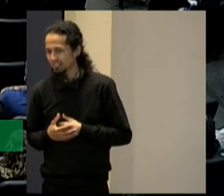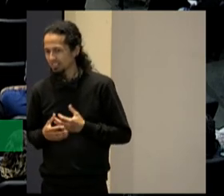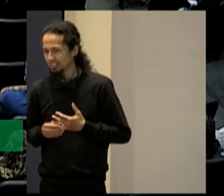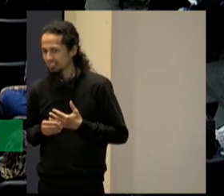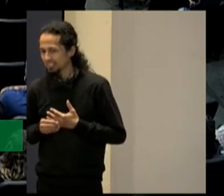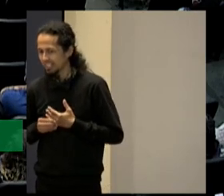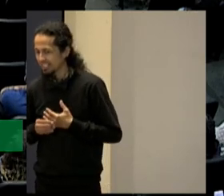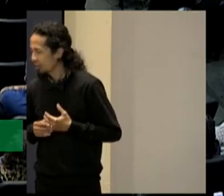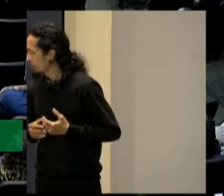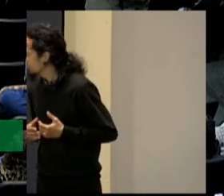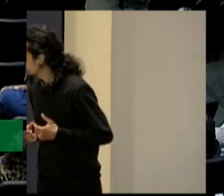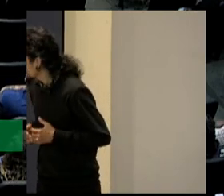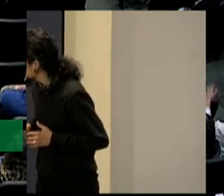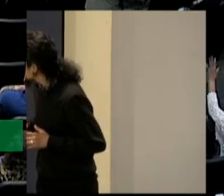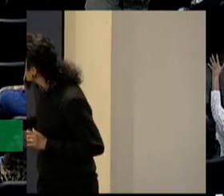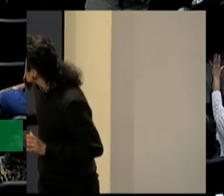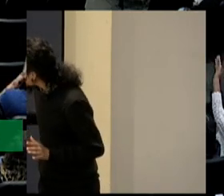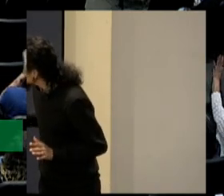Ah, tá.